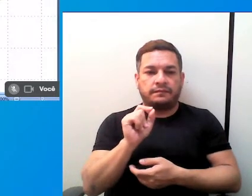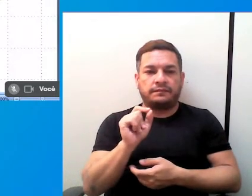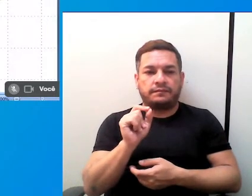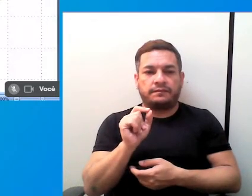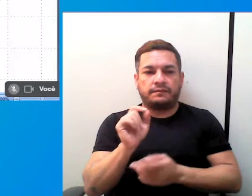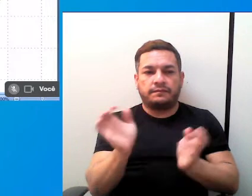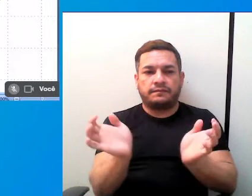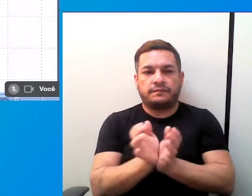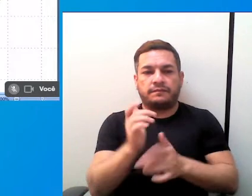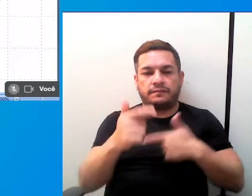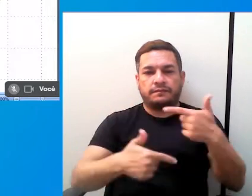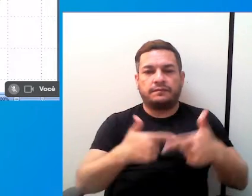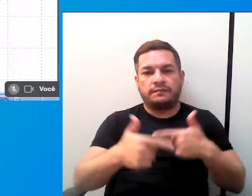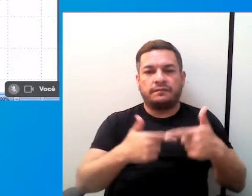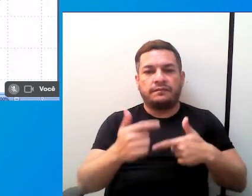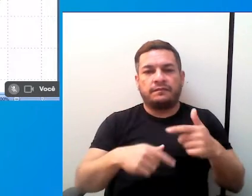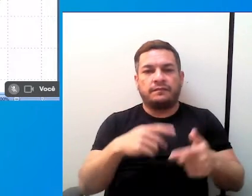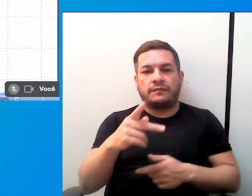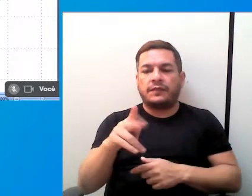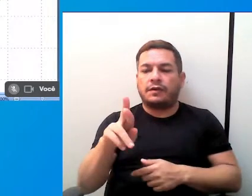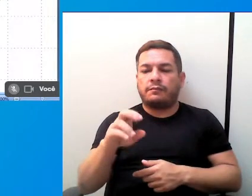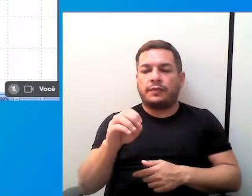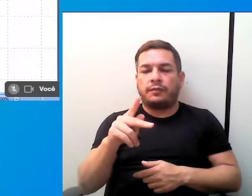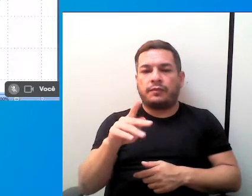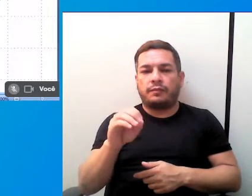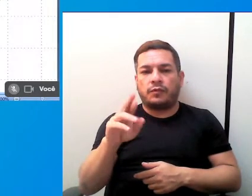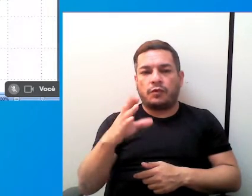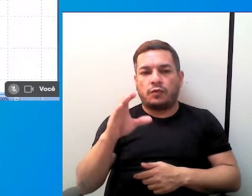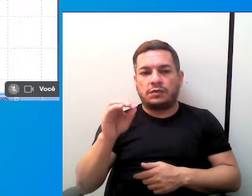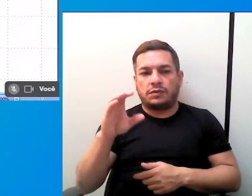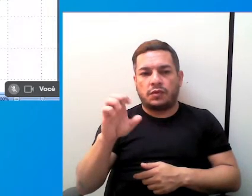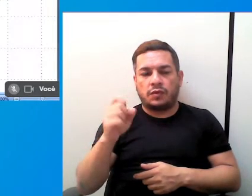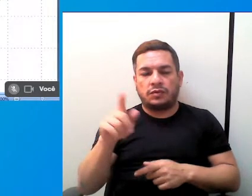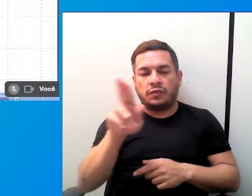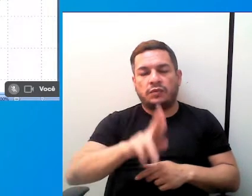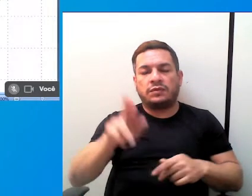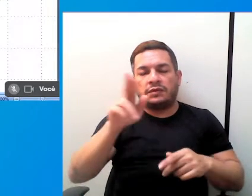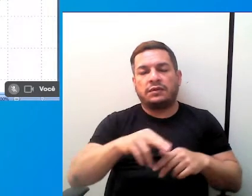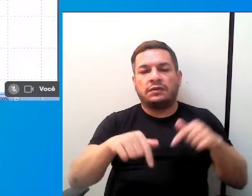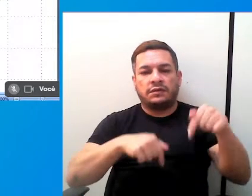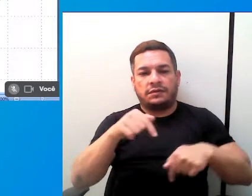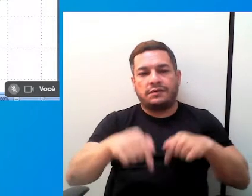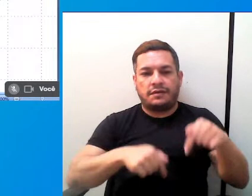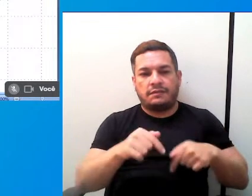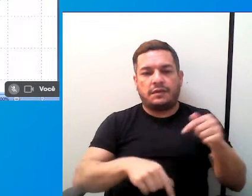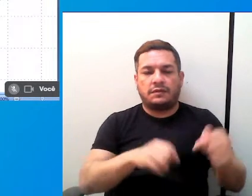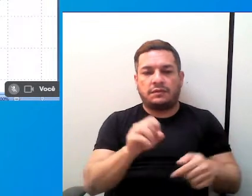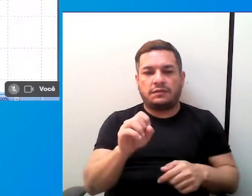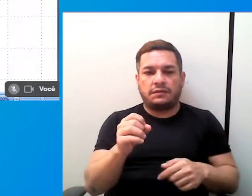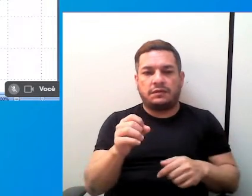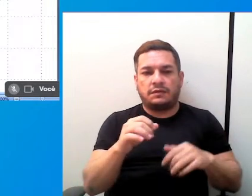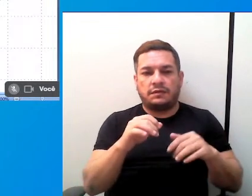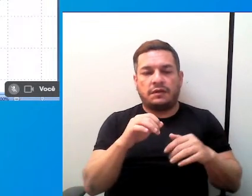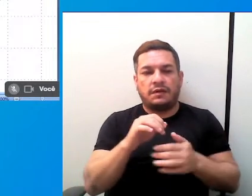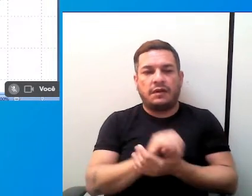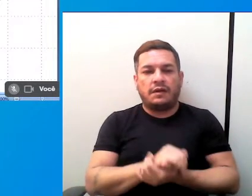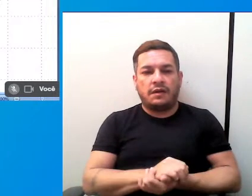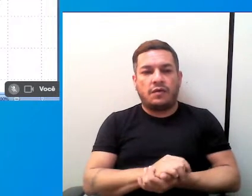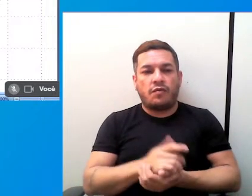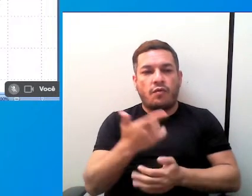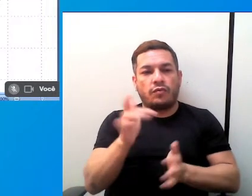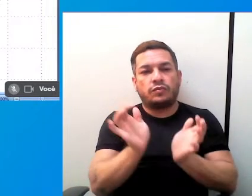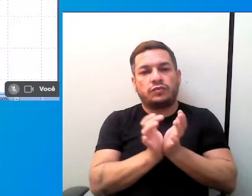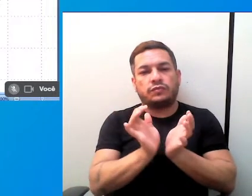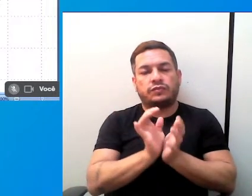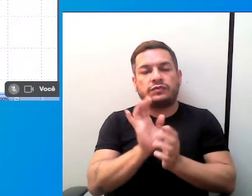o grupo estava trabalhando com proporções, utilizando reações químicas para o ensino de proporções. Um outro grupo chegou